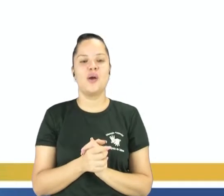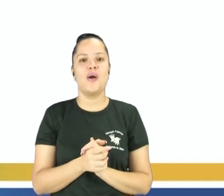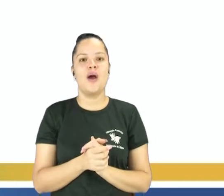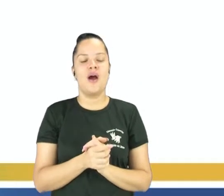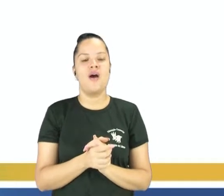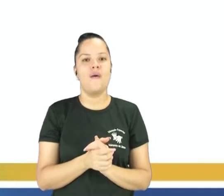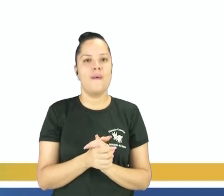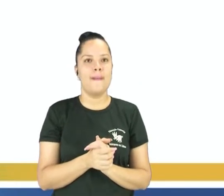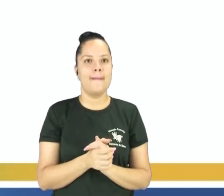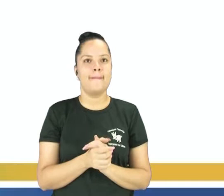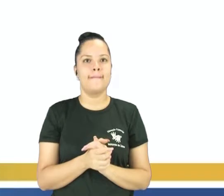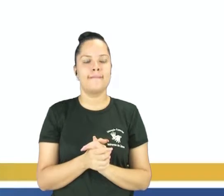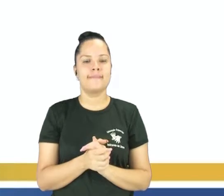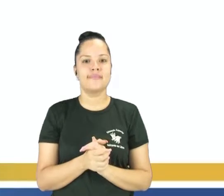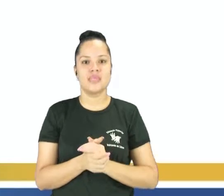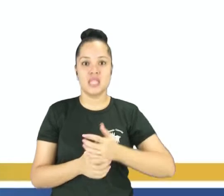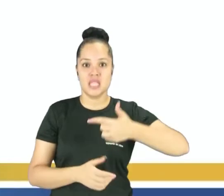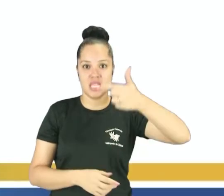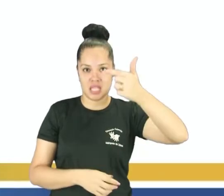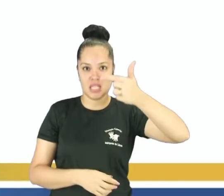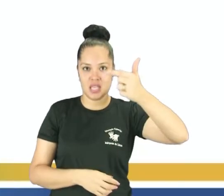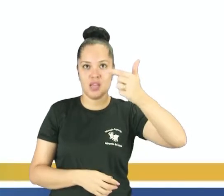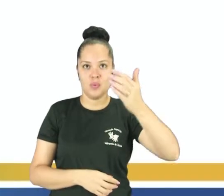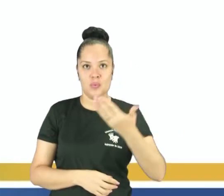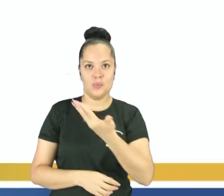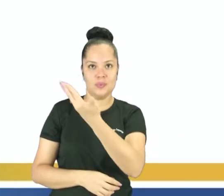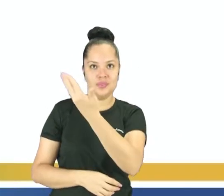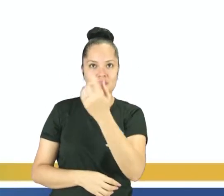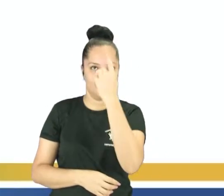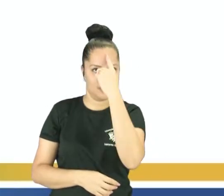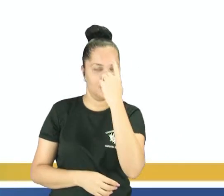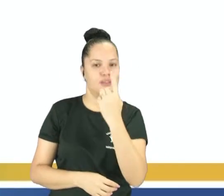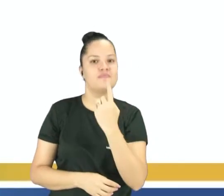espelho. Na segunda imagem nós temos aí